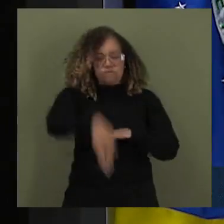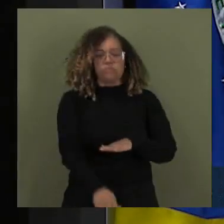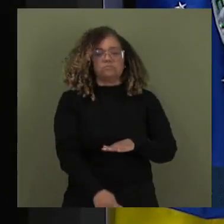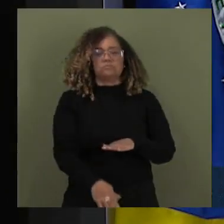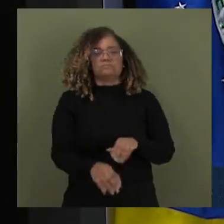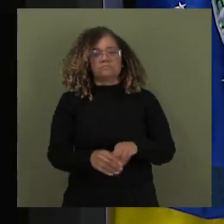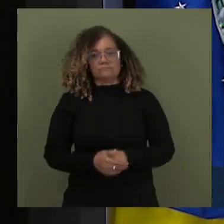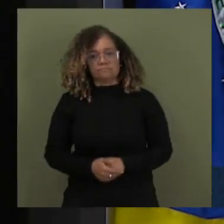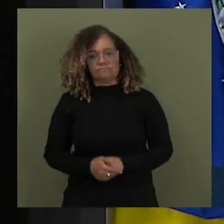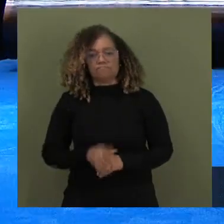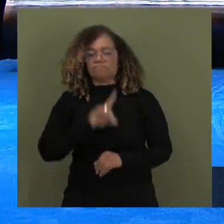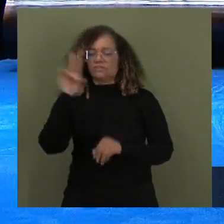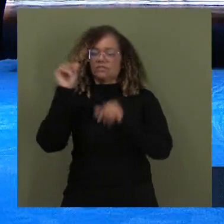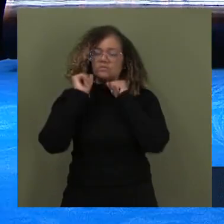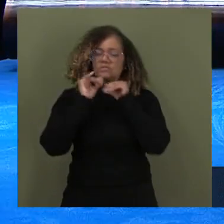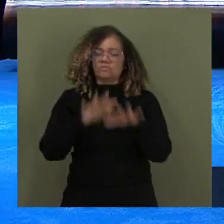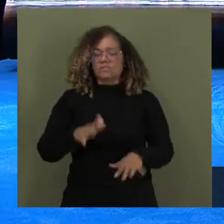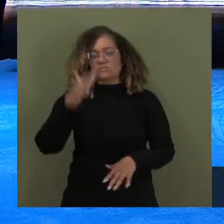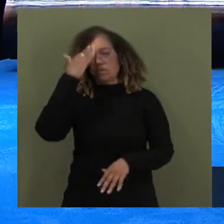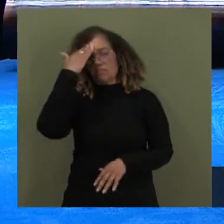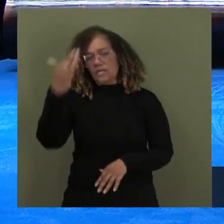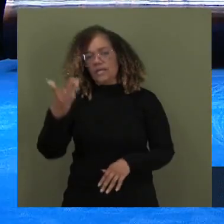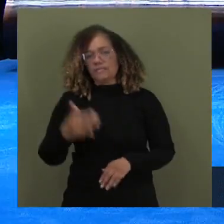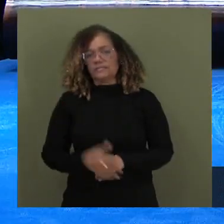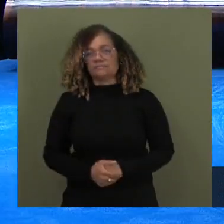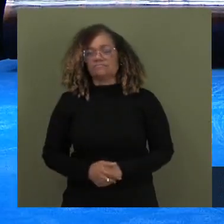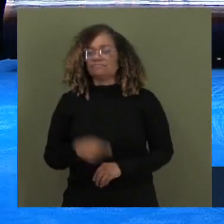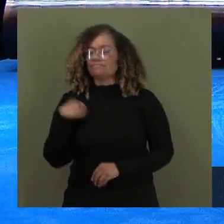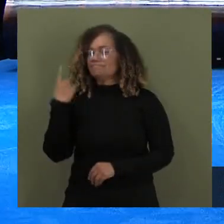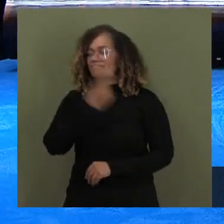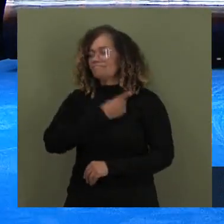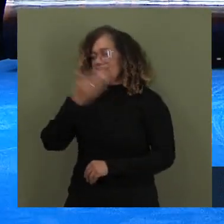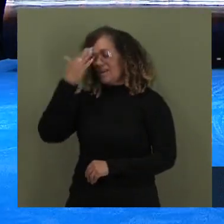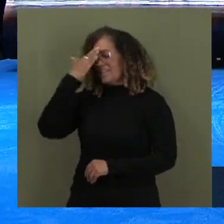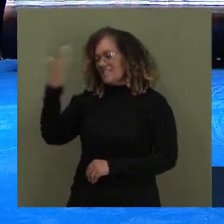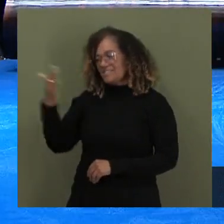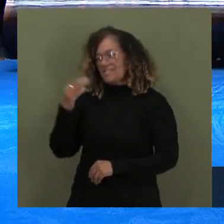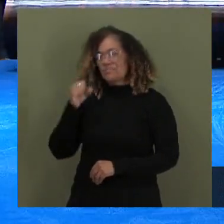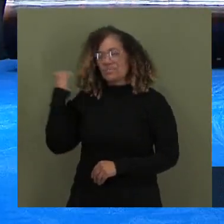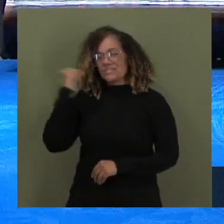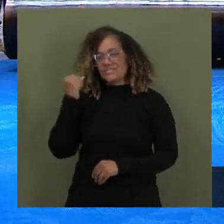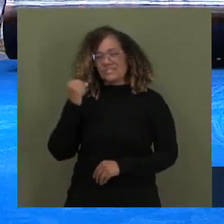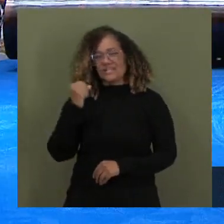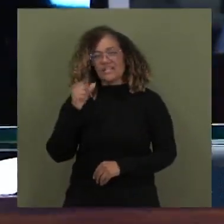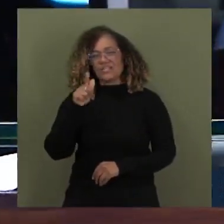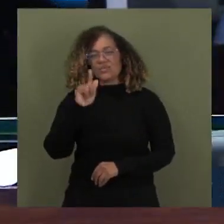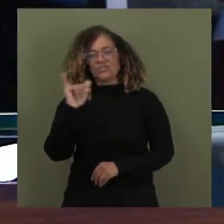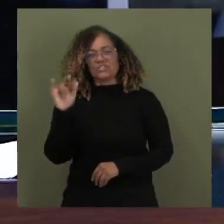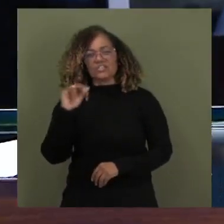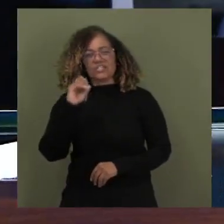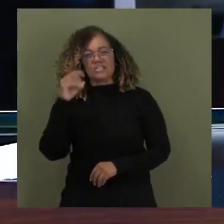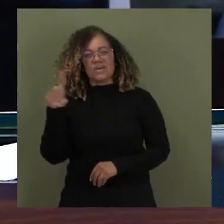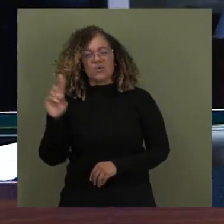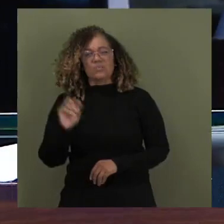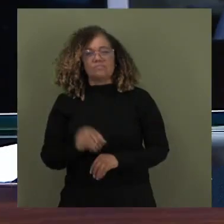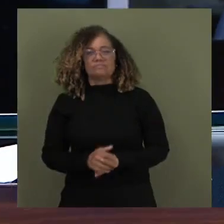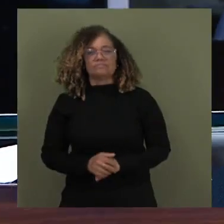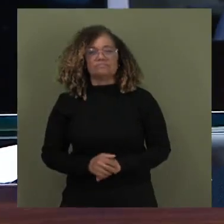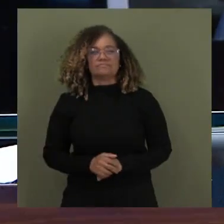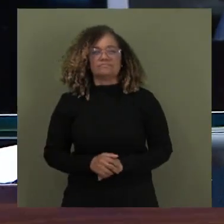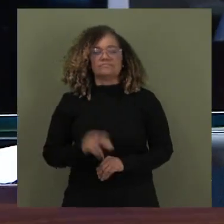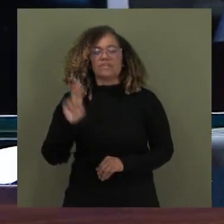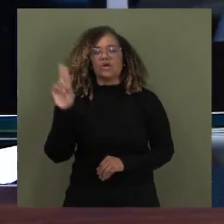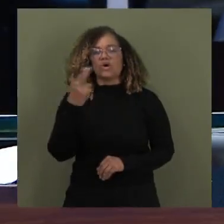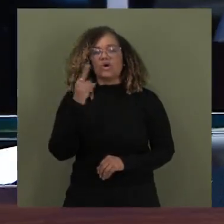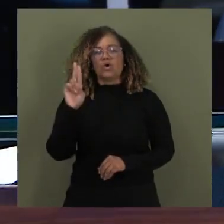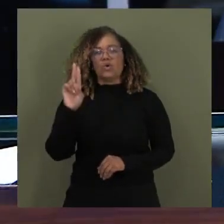Que Deus nos abençoe. Muito obrigado, senhor presidente. Nós que agradecemos, senador Eduardo Girão. Chama agora o senador Humberto Costa para